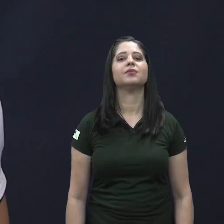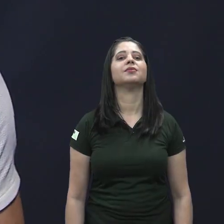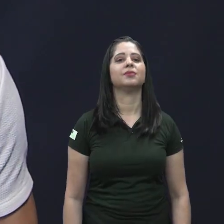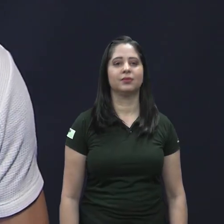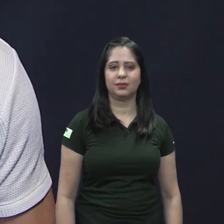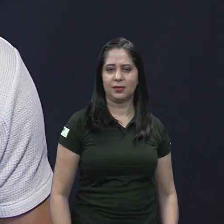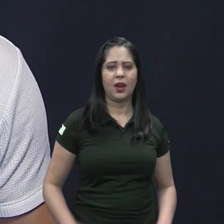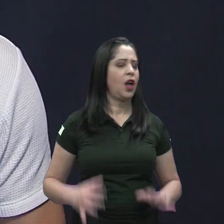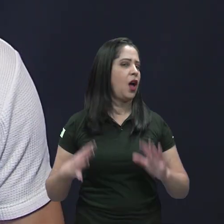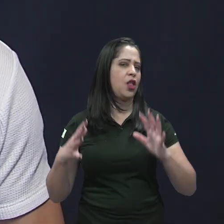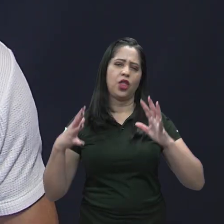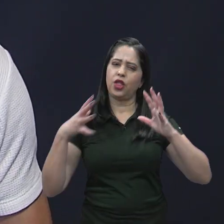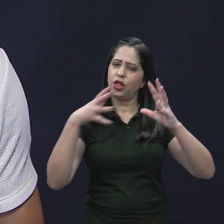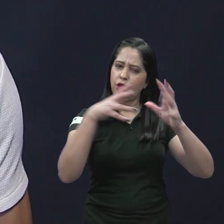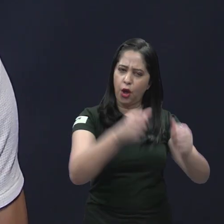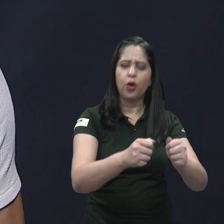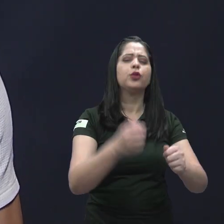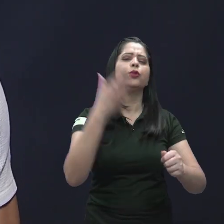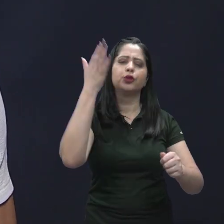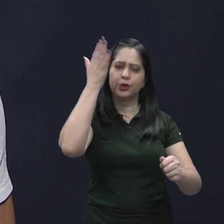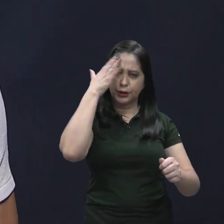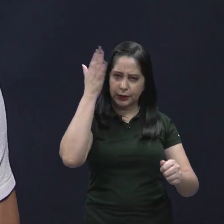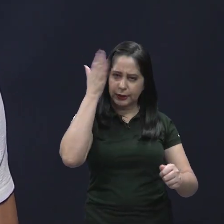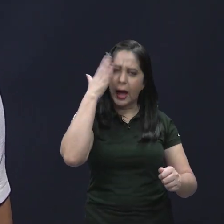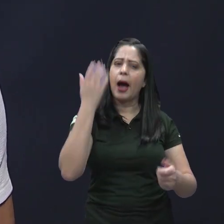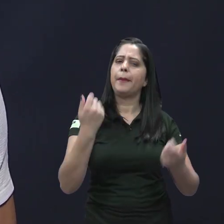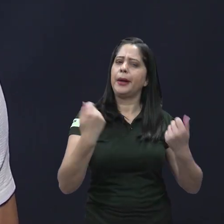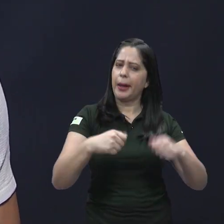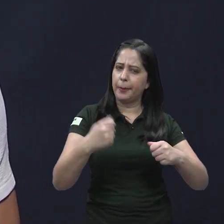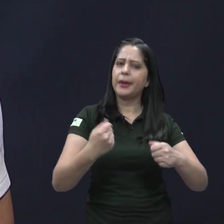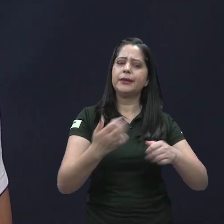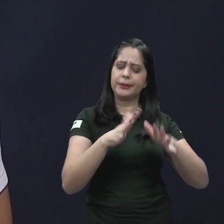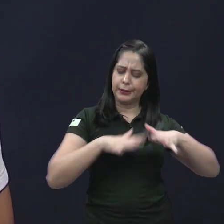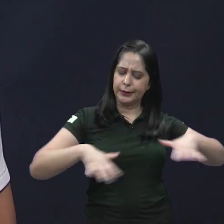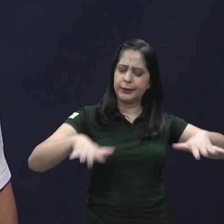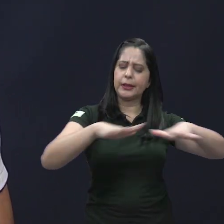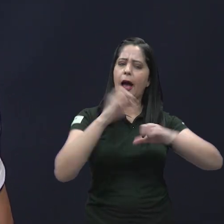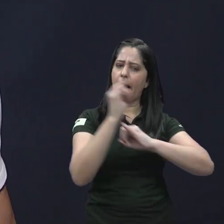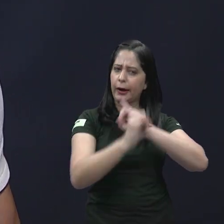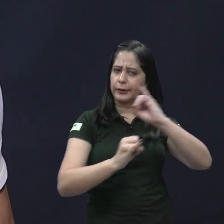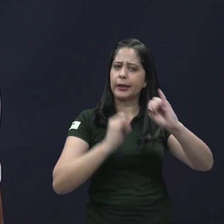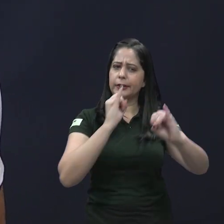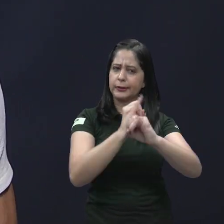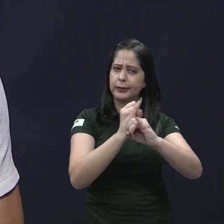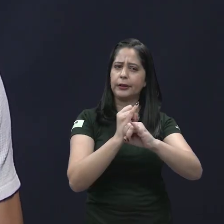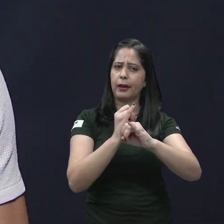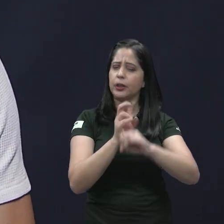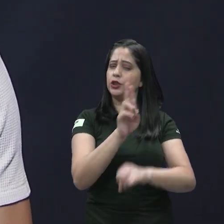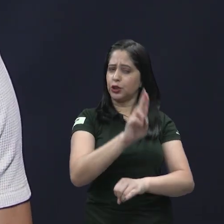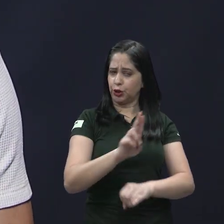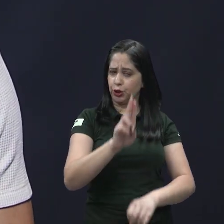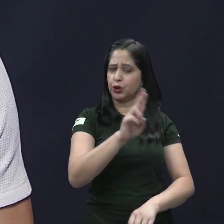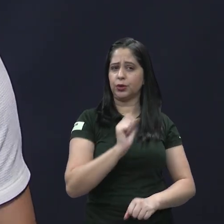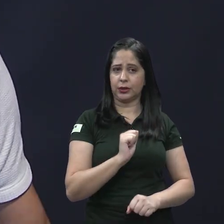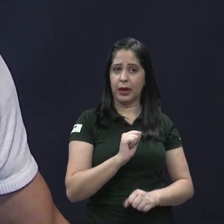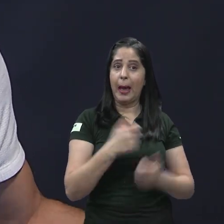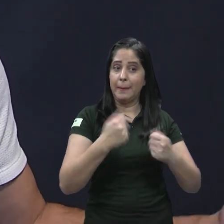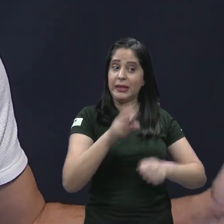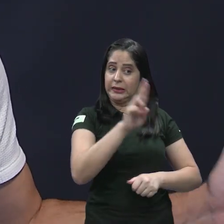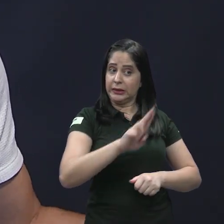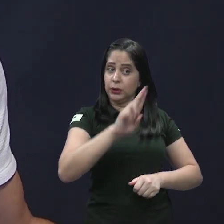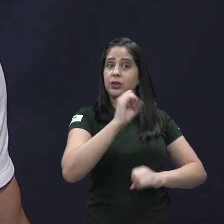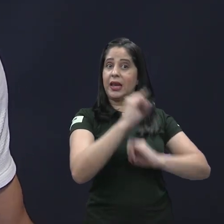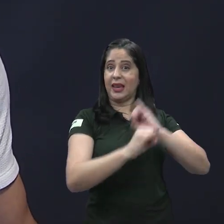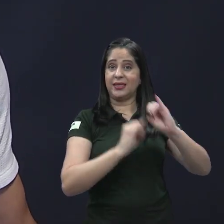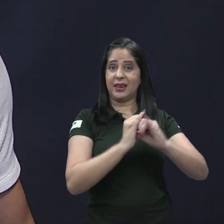Todo mundo sabe da importância de a gente estar hoje no digital em termos de oportunidade, de exposição. E uma das coisas que todo mundo pensa antes de começar, o